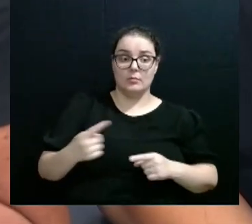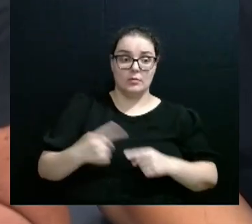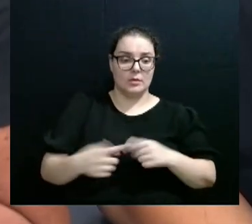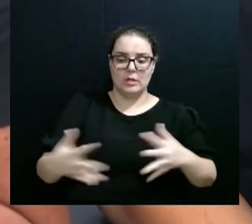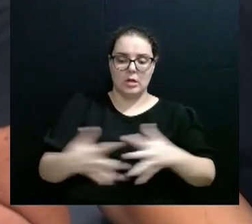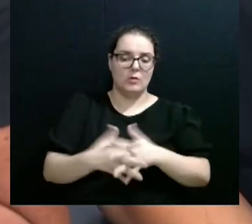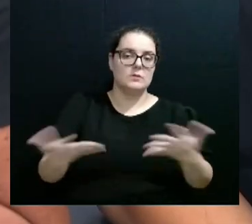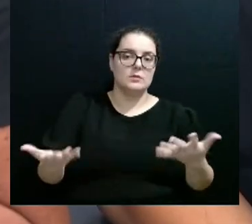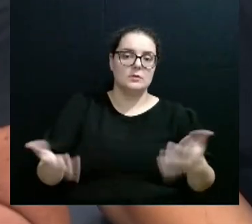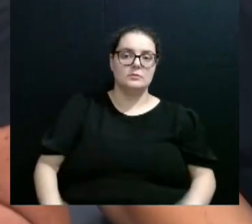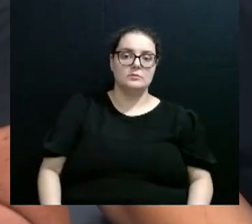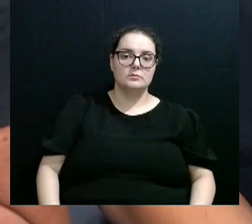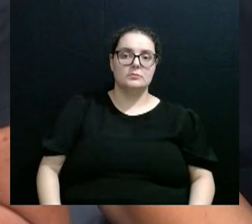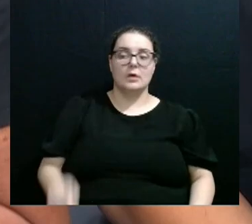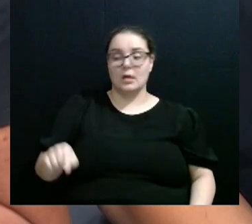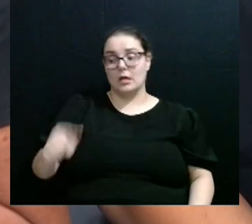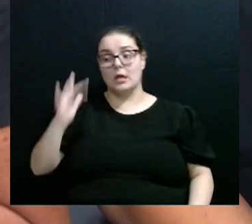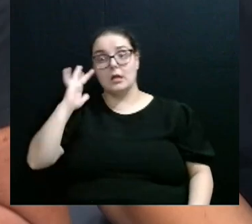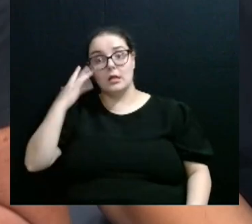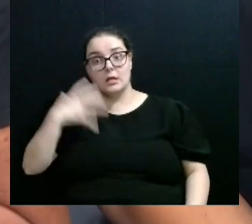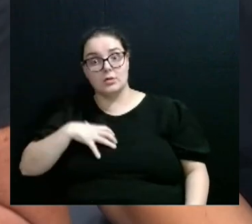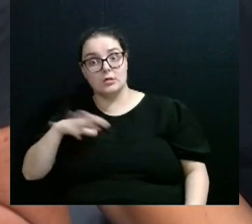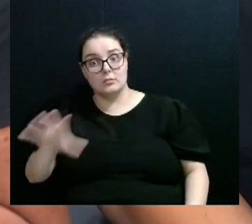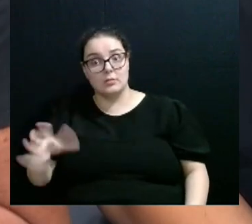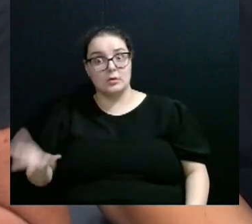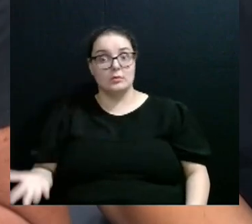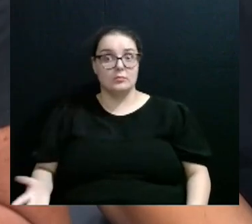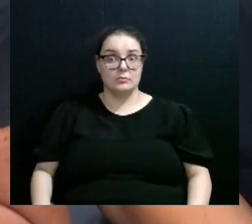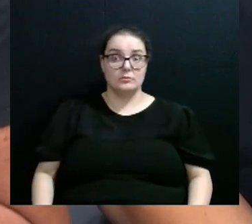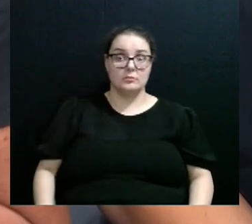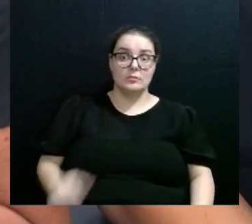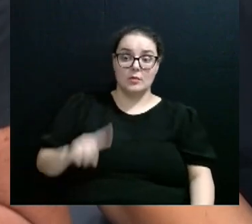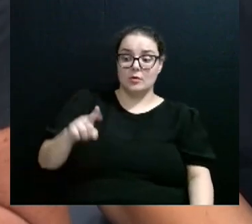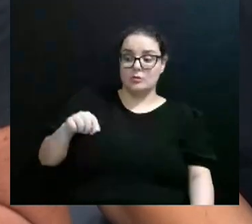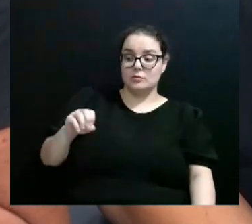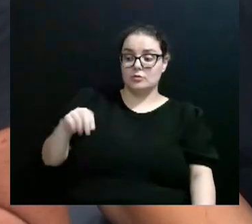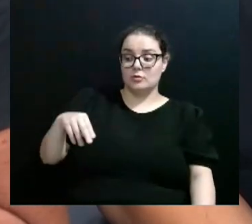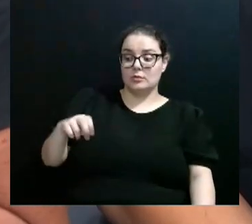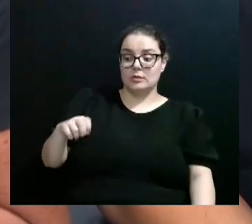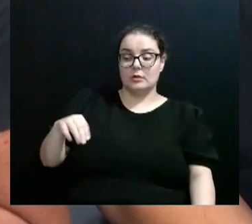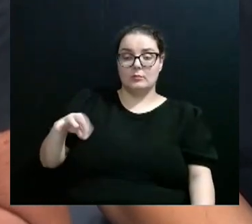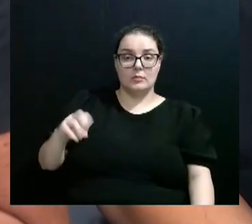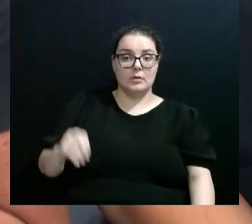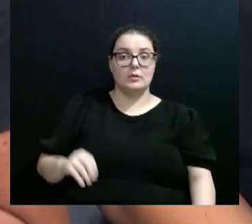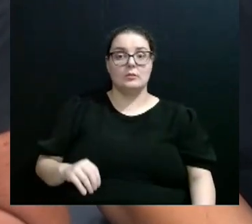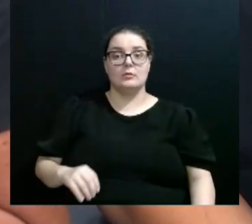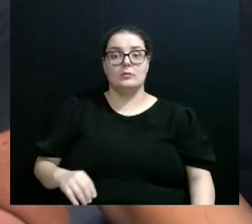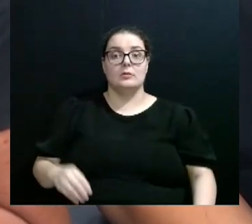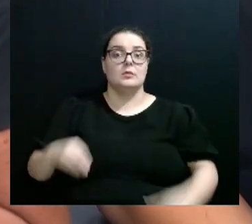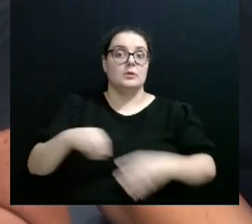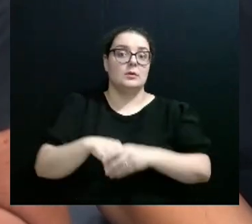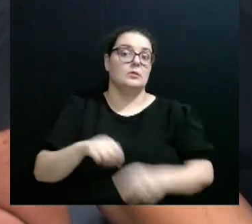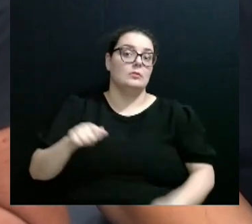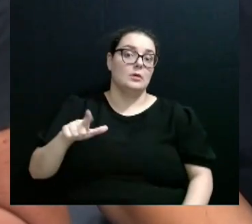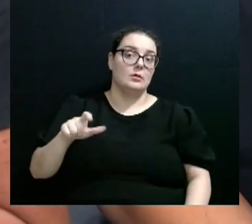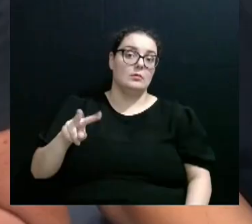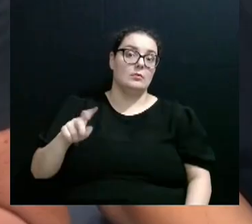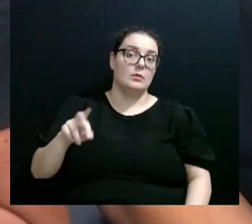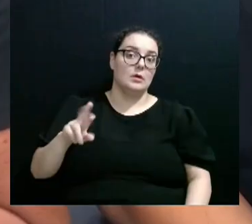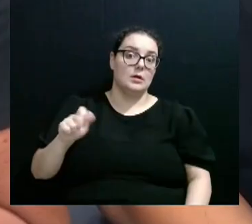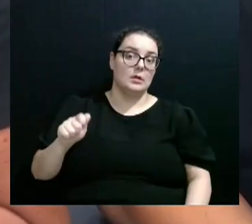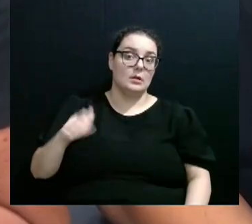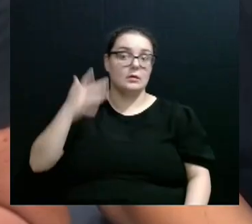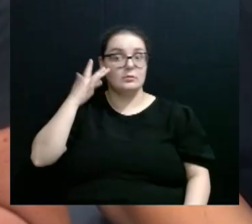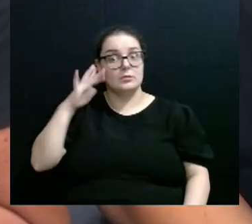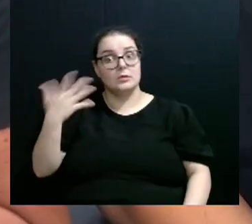Ele acha que ele está numa situação... Quer dizer, eu acho que o zoneamento deveria constar do alvará. Eu não sei se consta, mas deveria